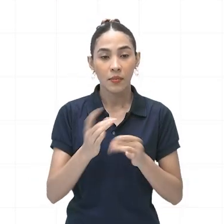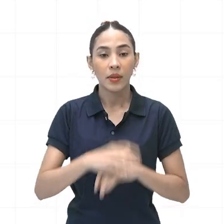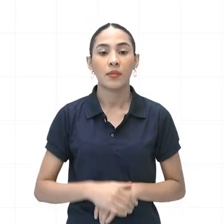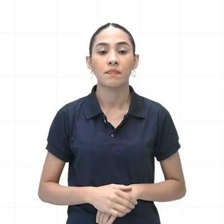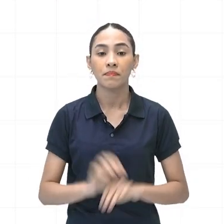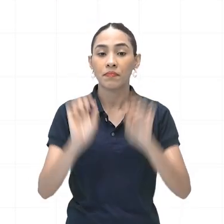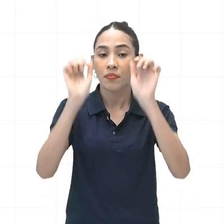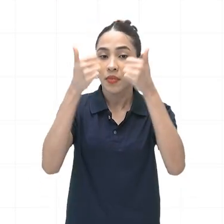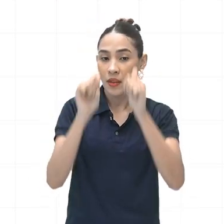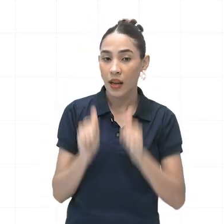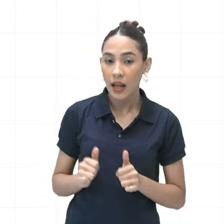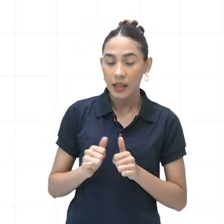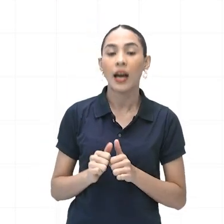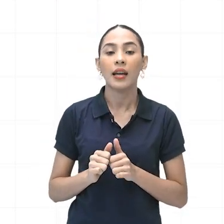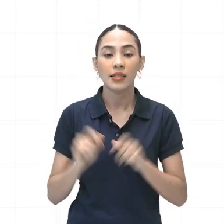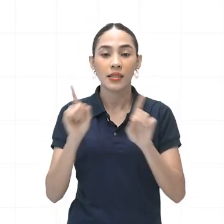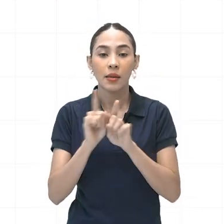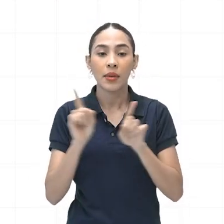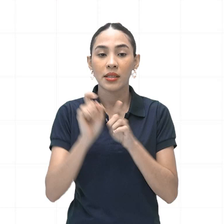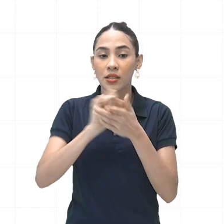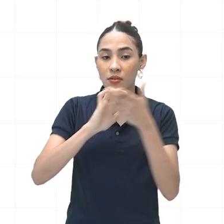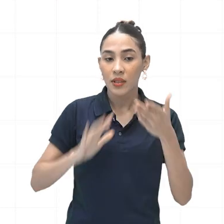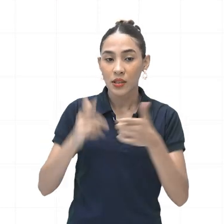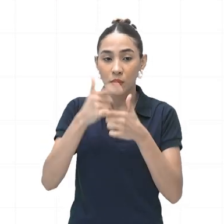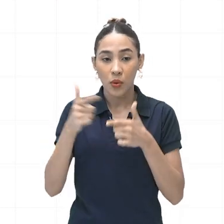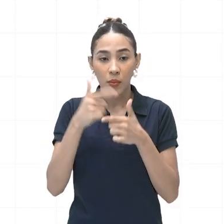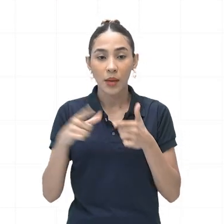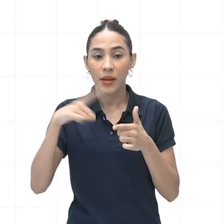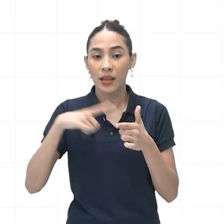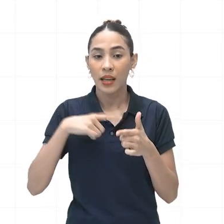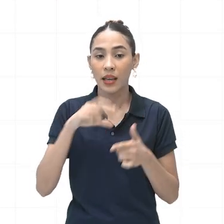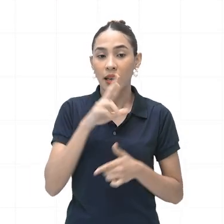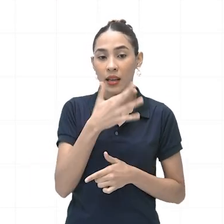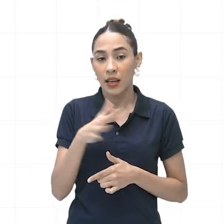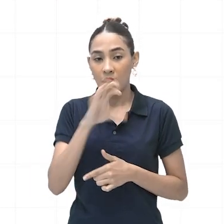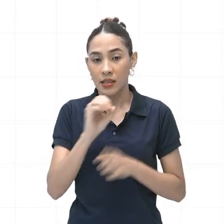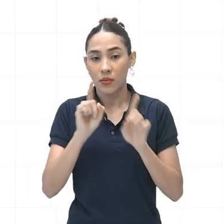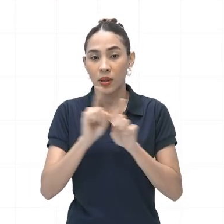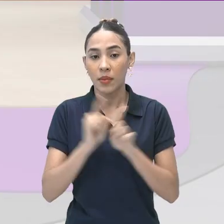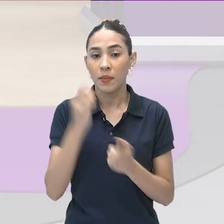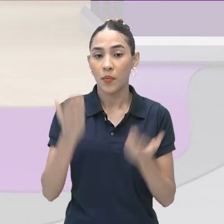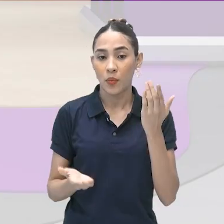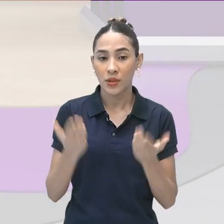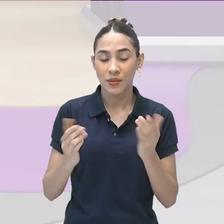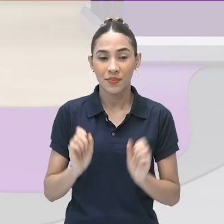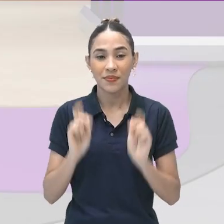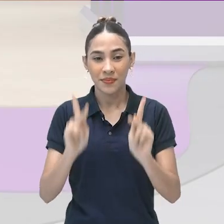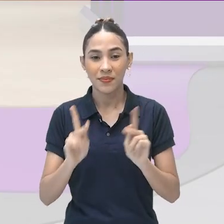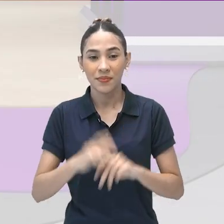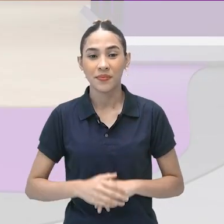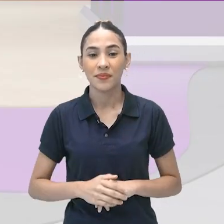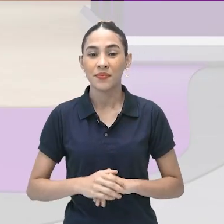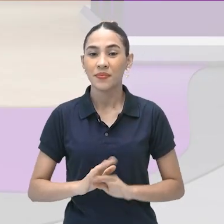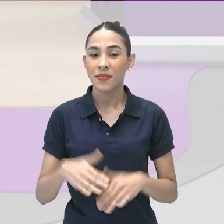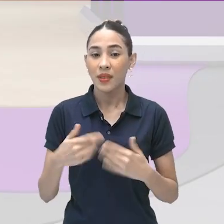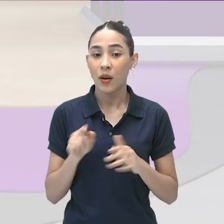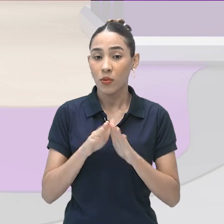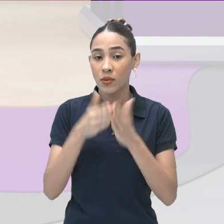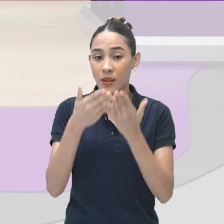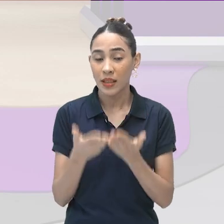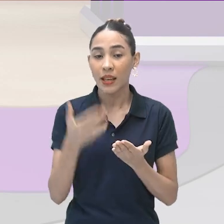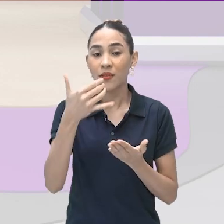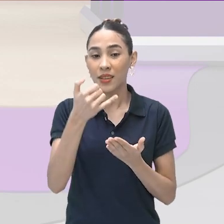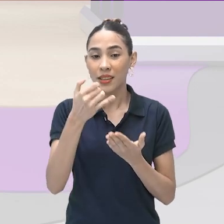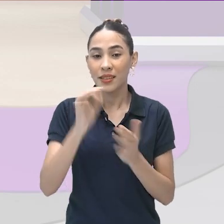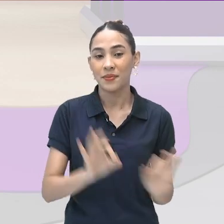Detalhamento, resolução e elaboração de problemas que envolvam razão e proporção. Tudo bem? Então, pegue seu caderno,